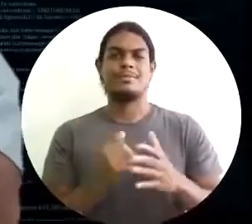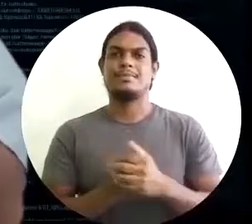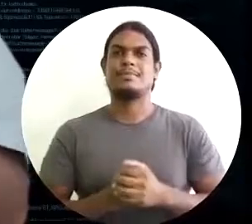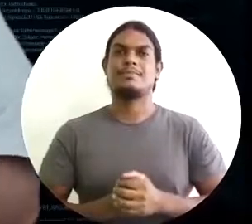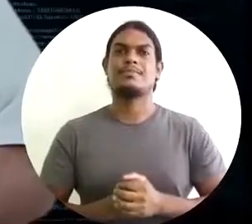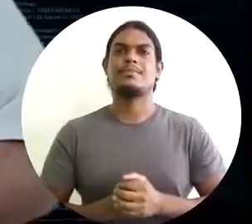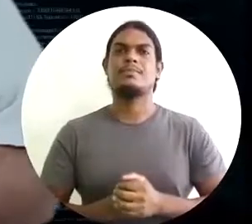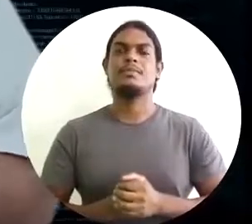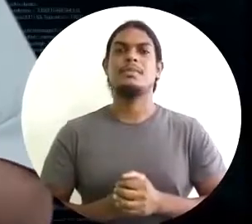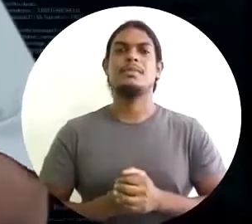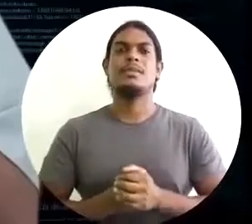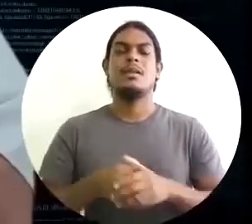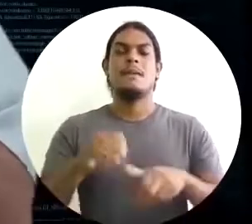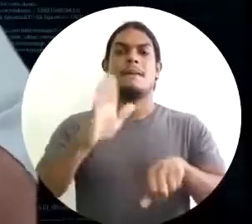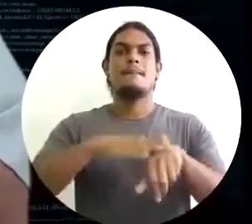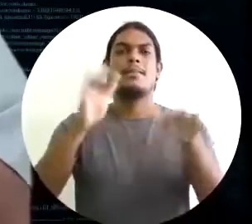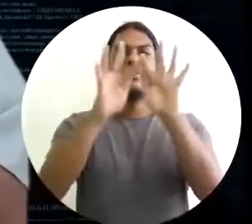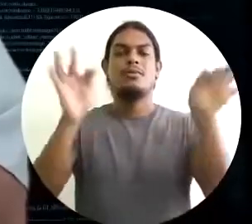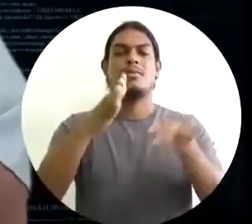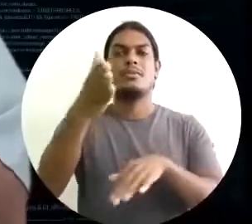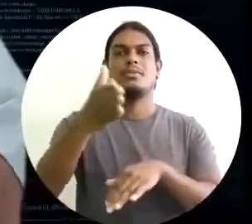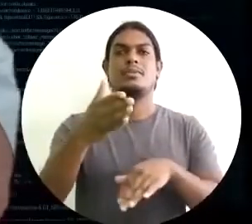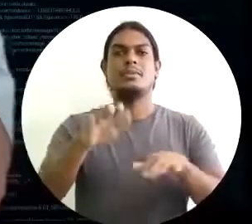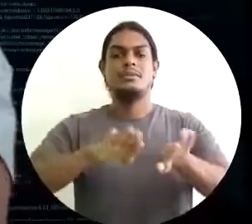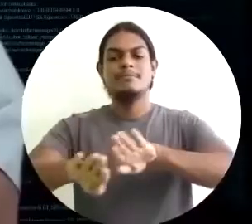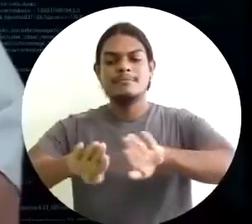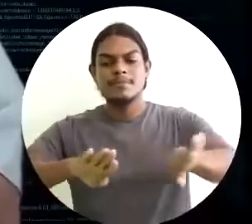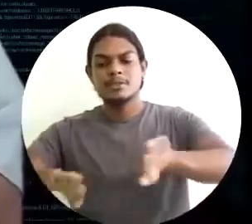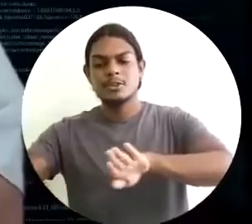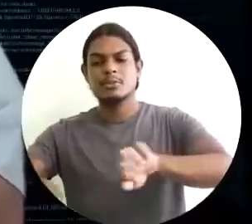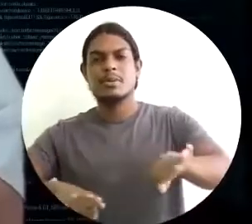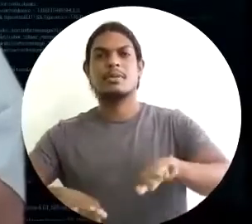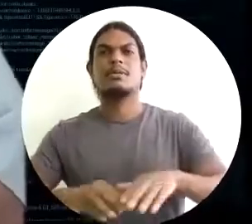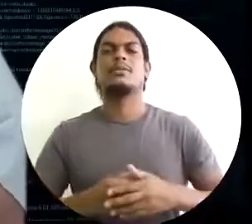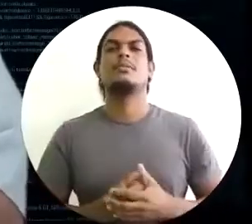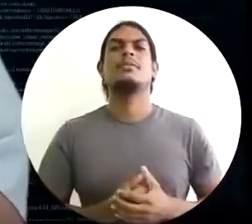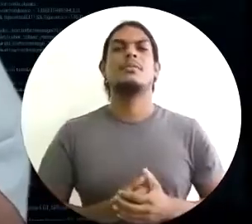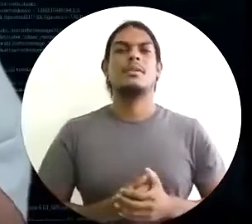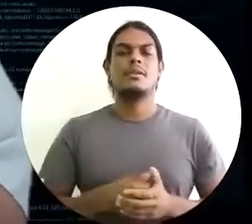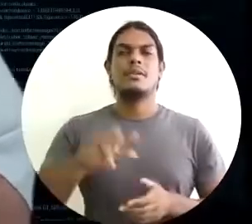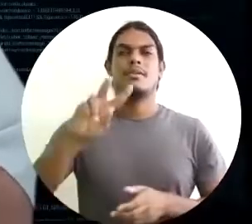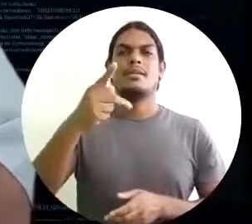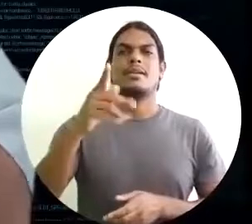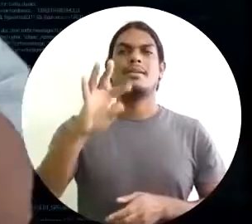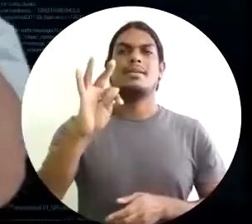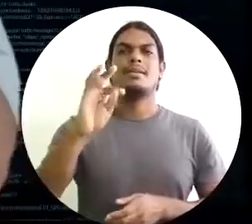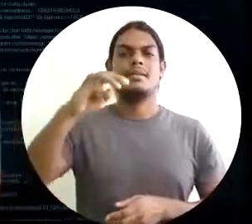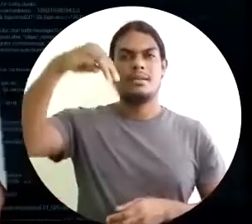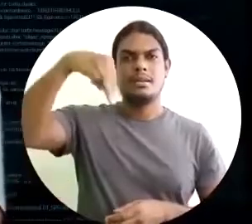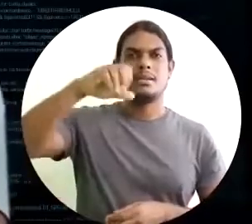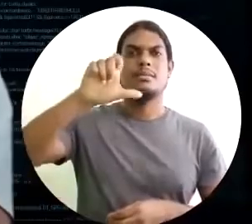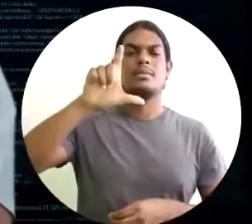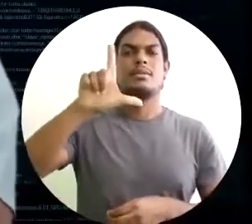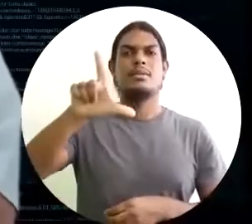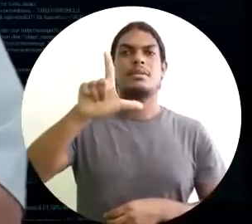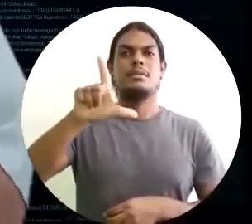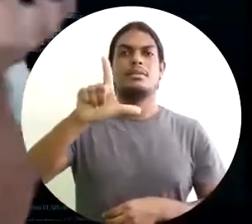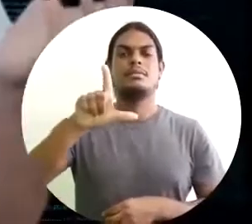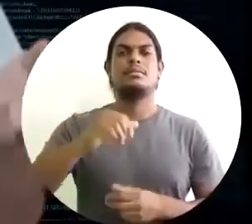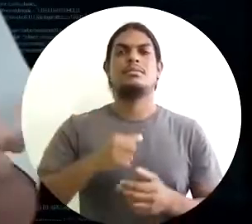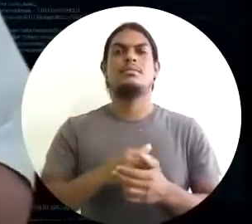errado. A melhor prática é você separar. Então, no HTML, você vai ficar responsável por definir